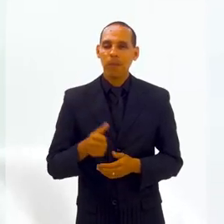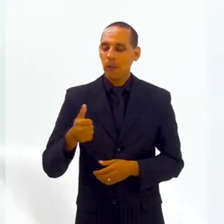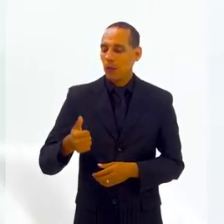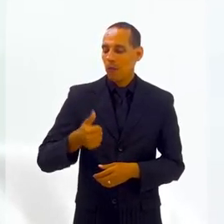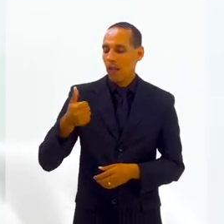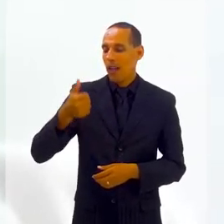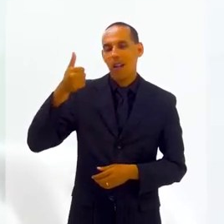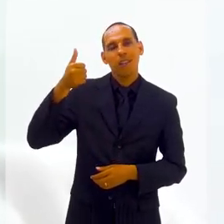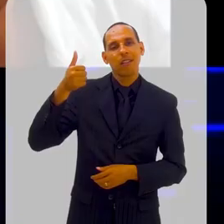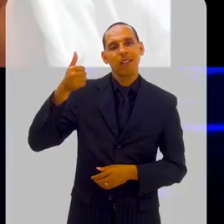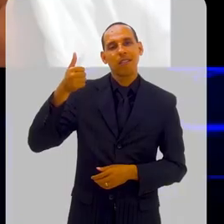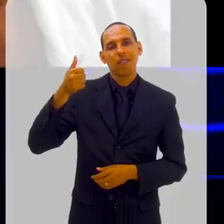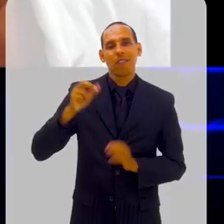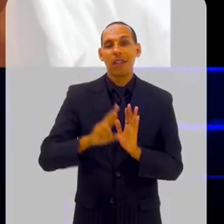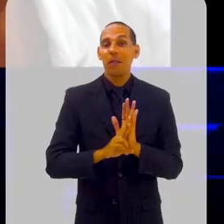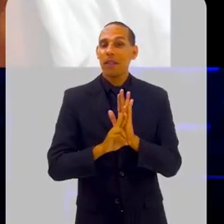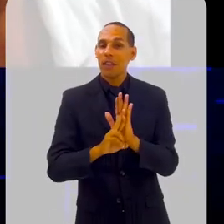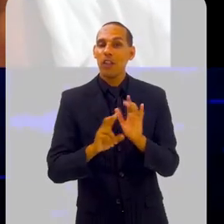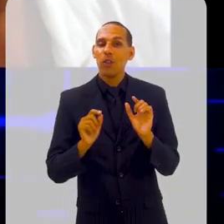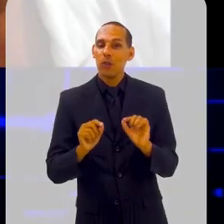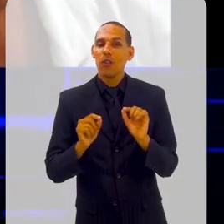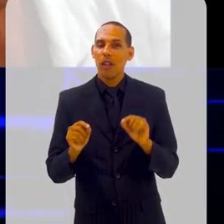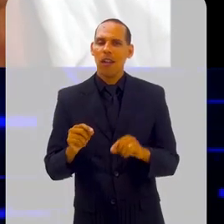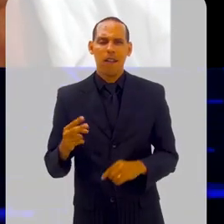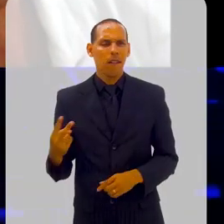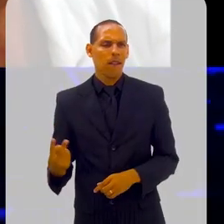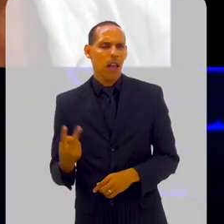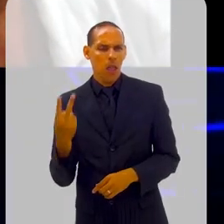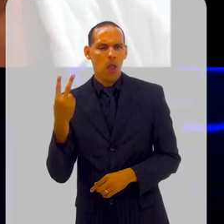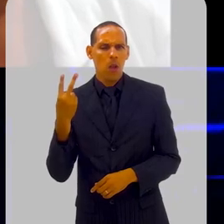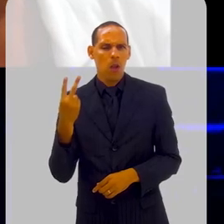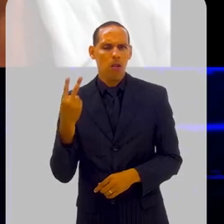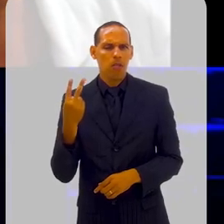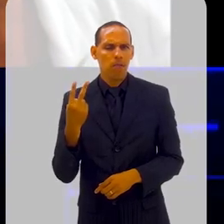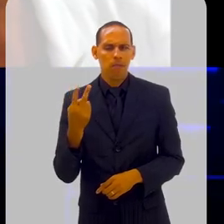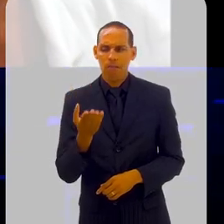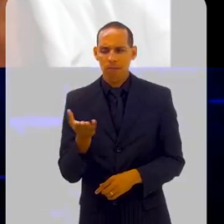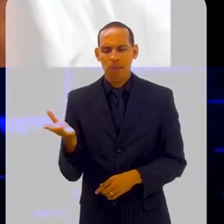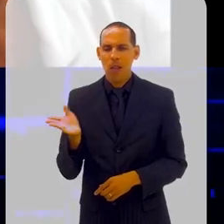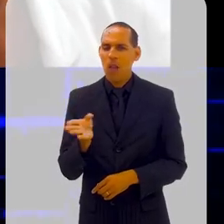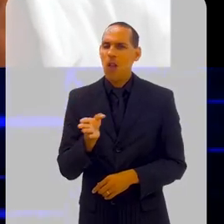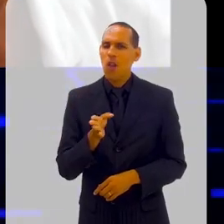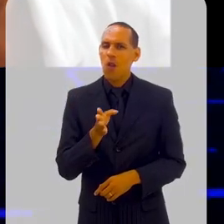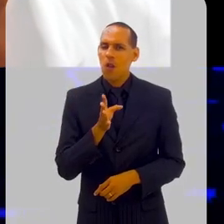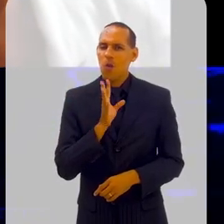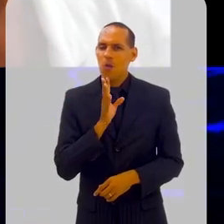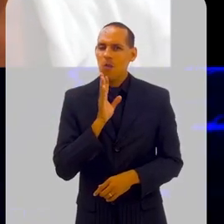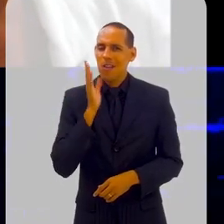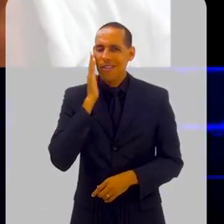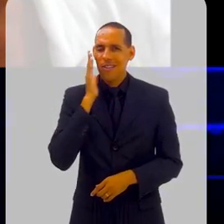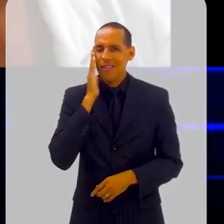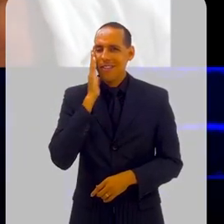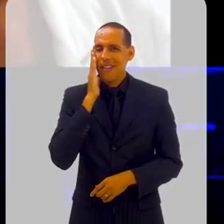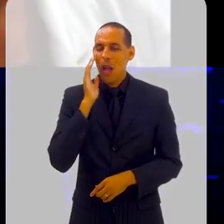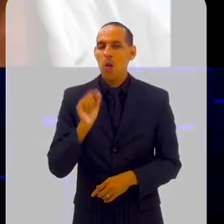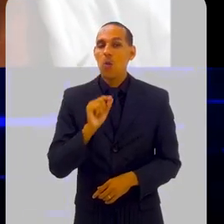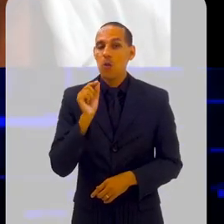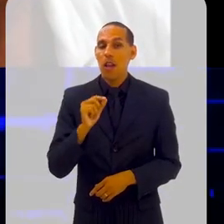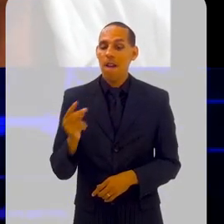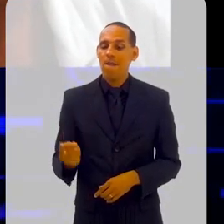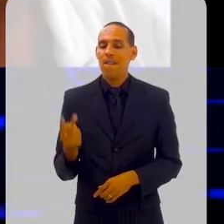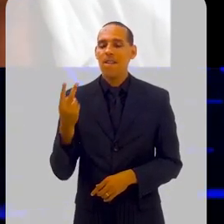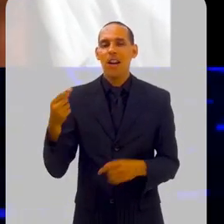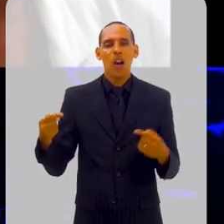da qualidade né que representa um valor né eles têm esse conhecimento do valor que